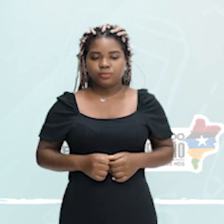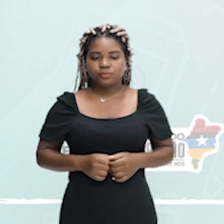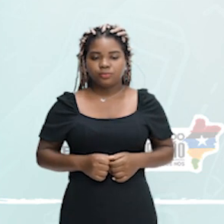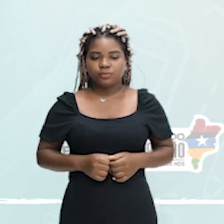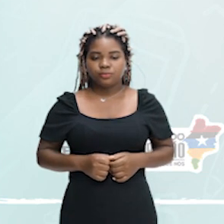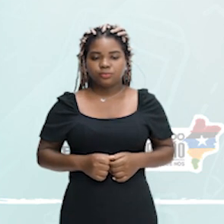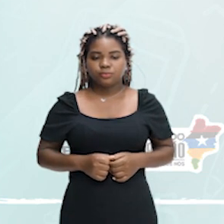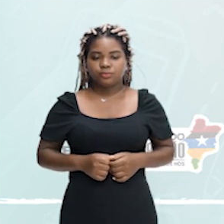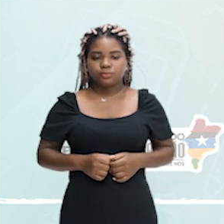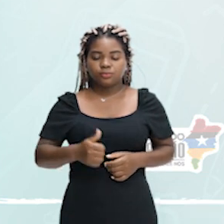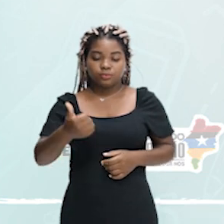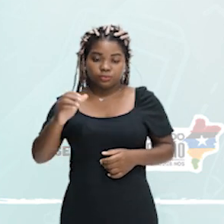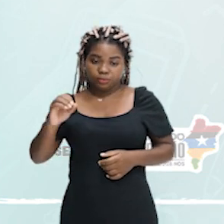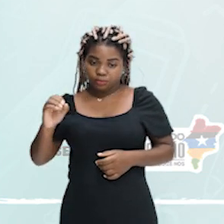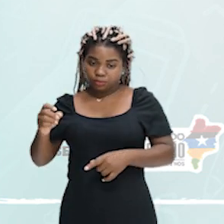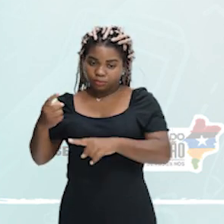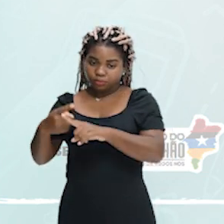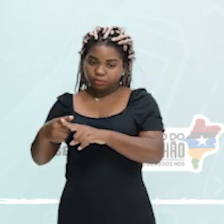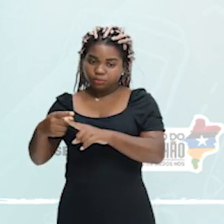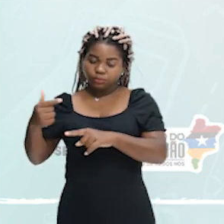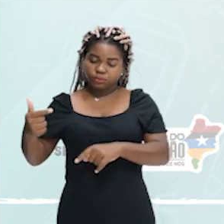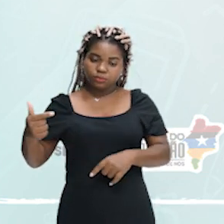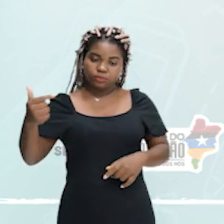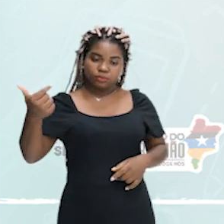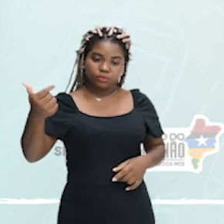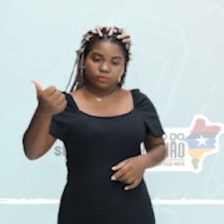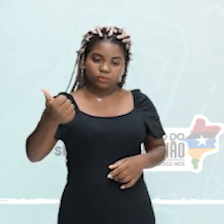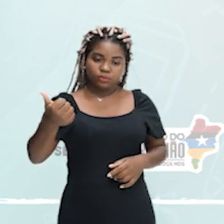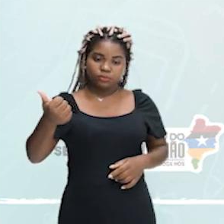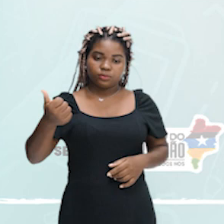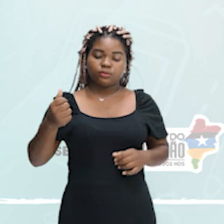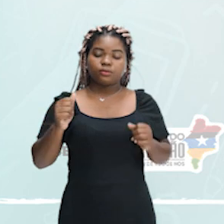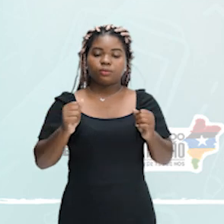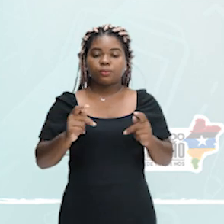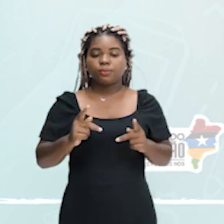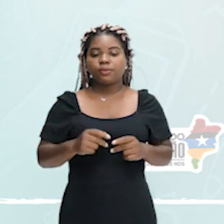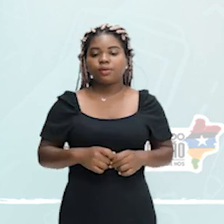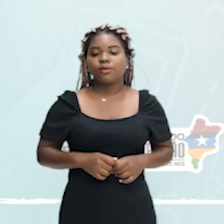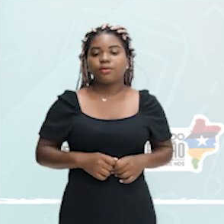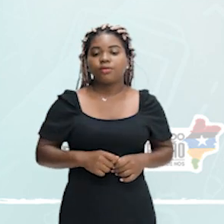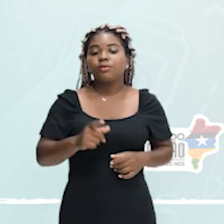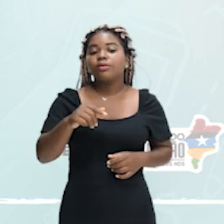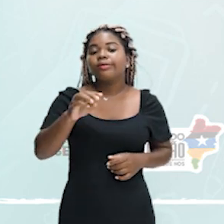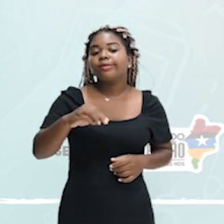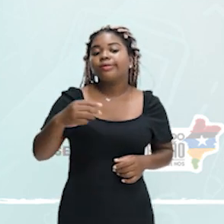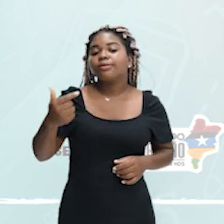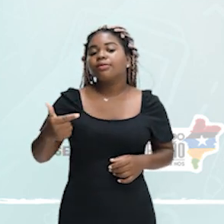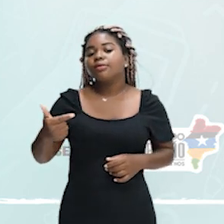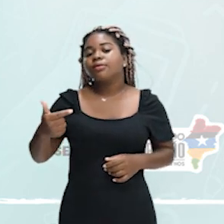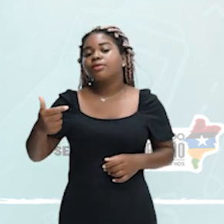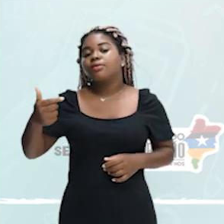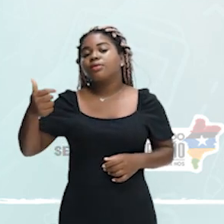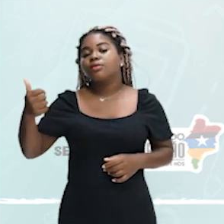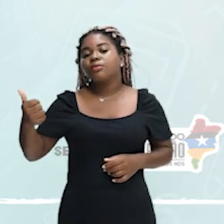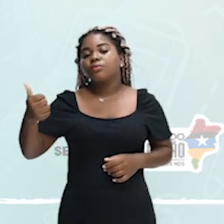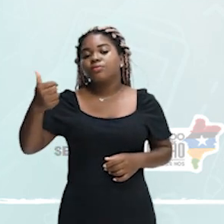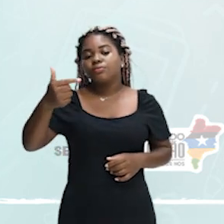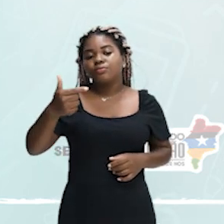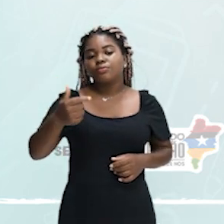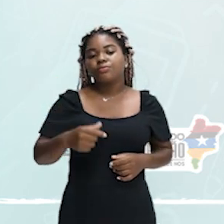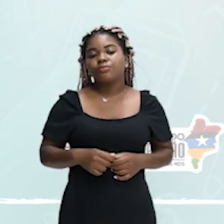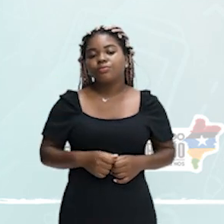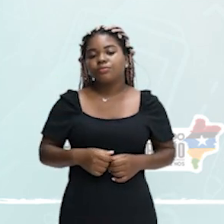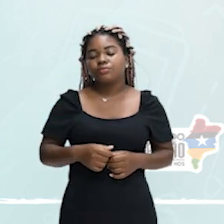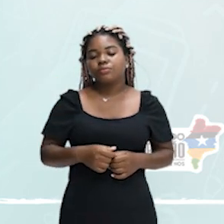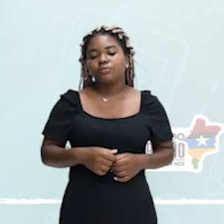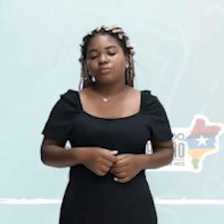vou ter 100 vezes 2 elevado à 12ª potência. Quem é 2 elevado à 12ª potência,